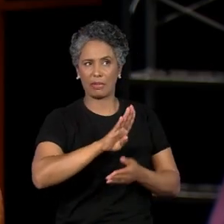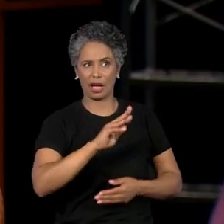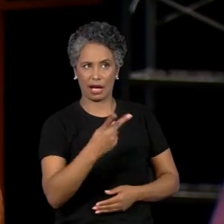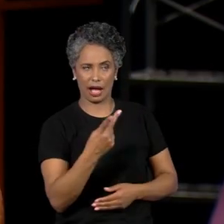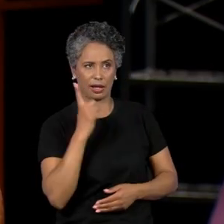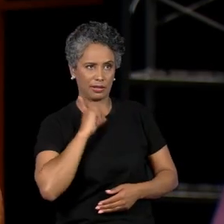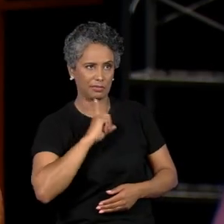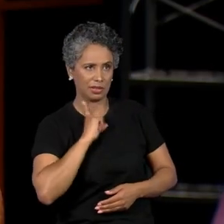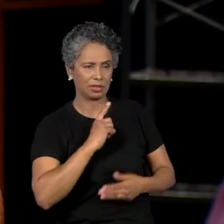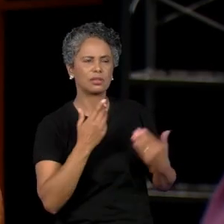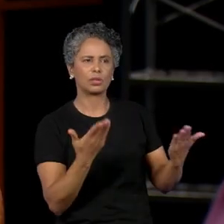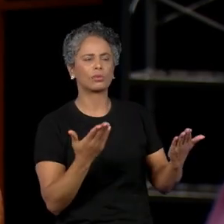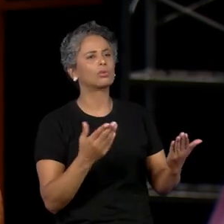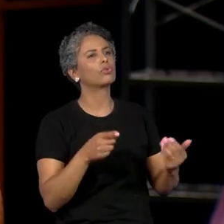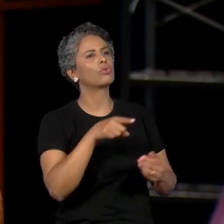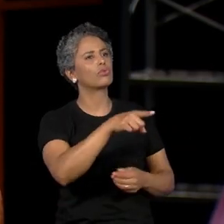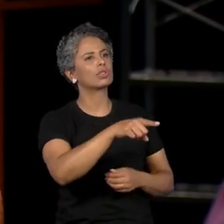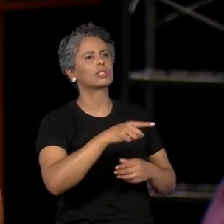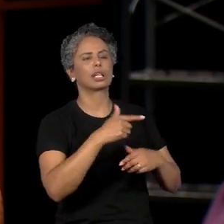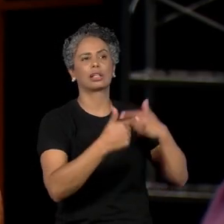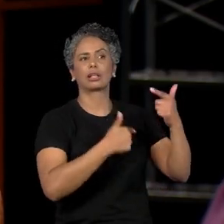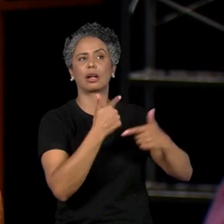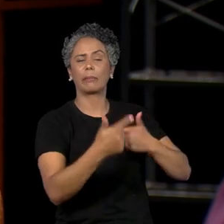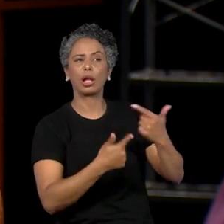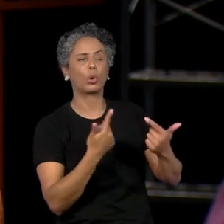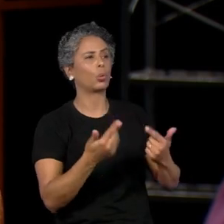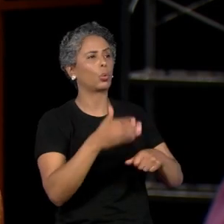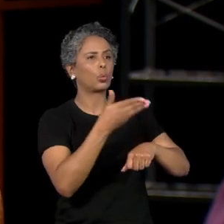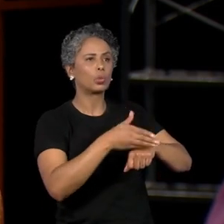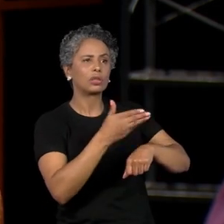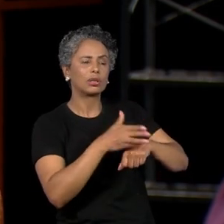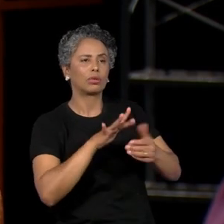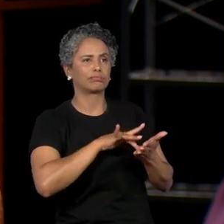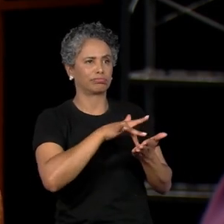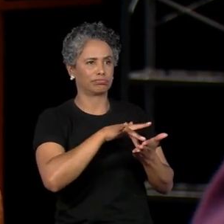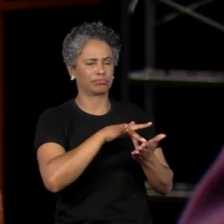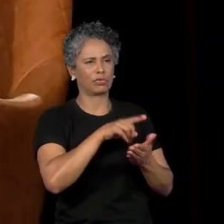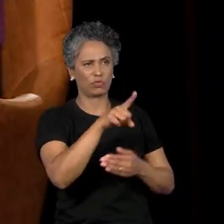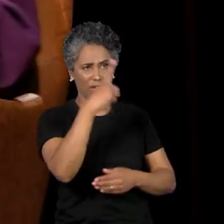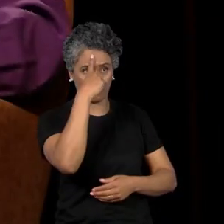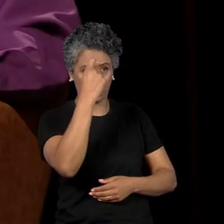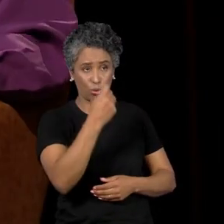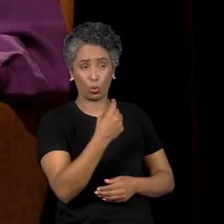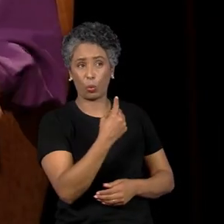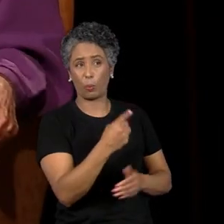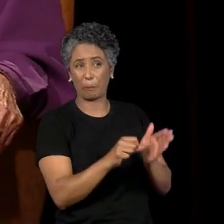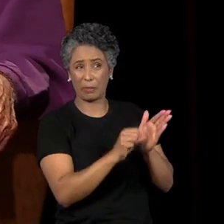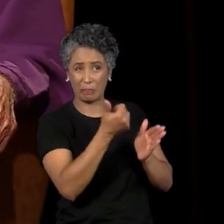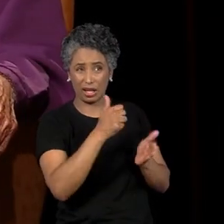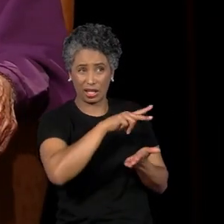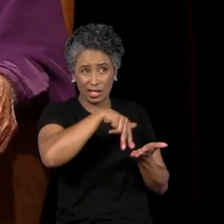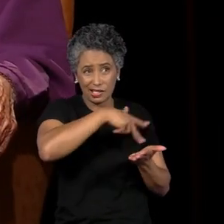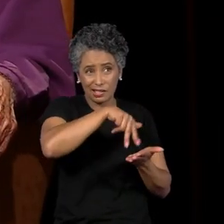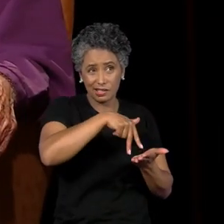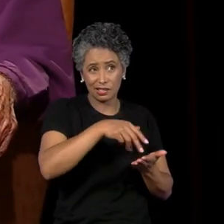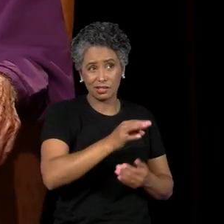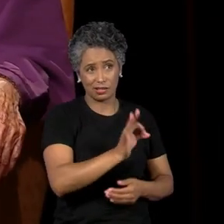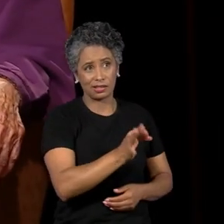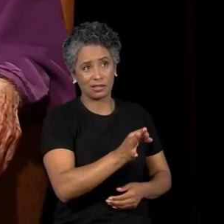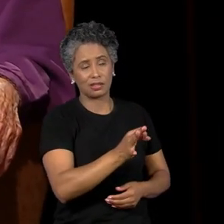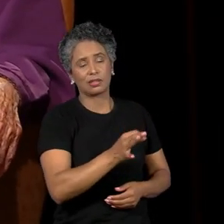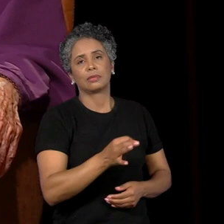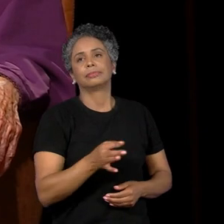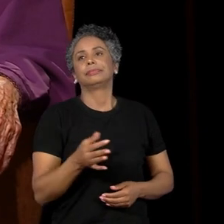E lá você se deu muito bem. Foi lá que você criou a sua primeira coreografia? Foi, olha, foi